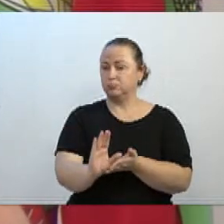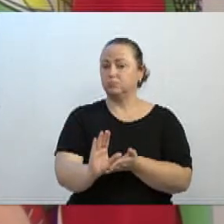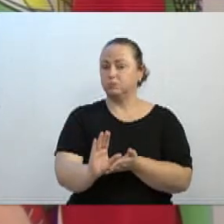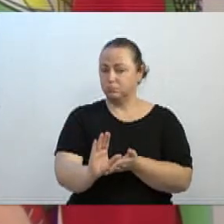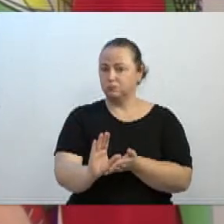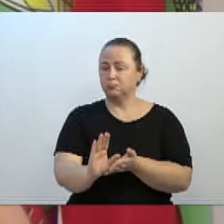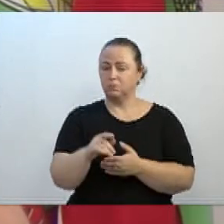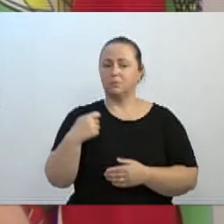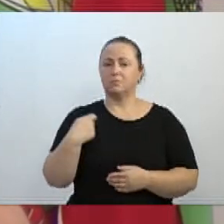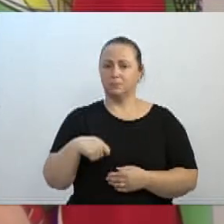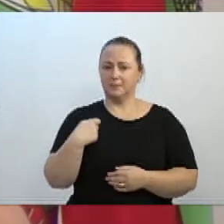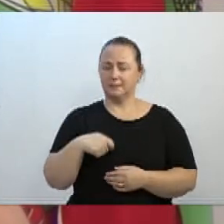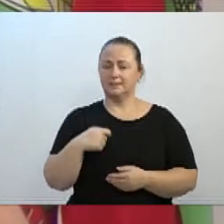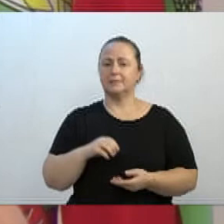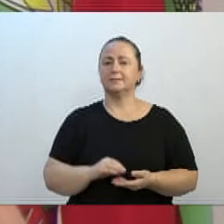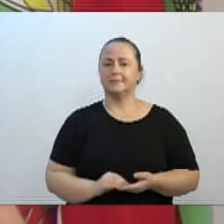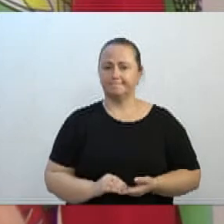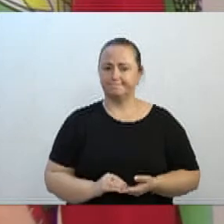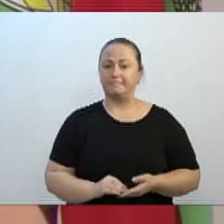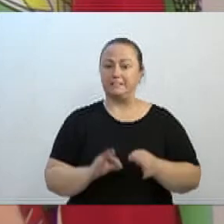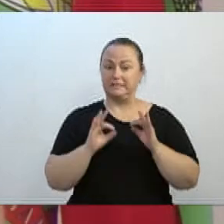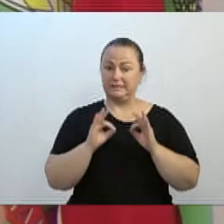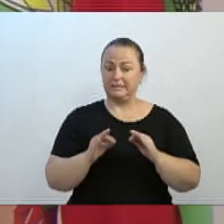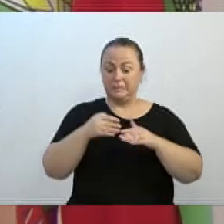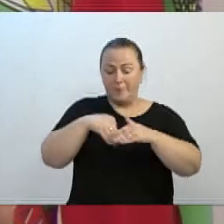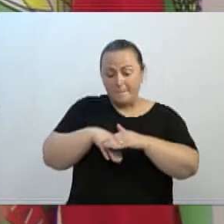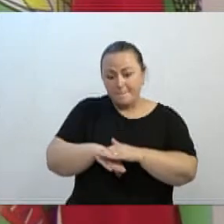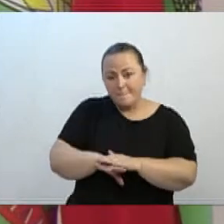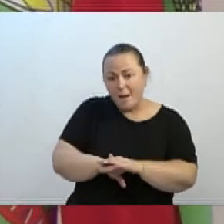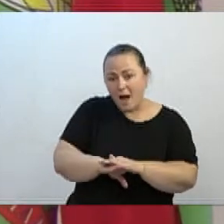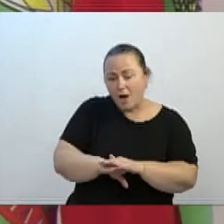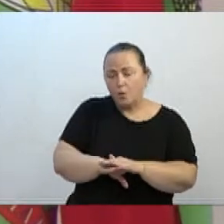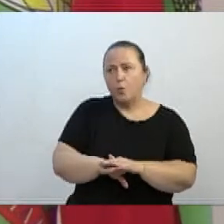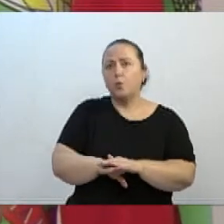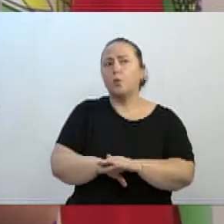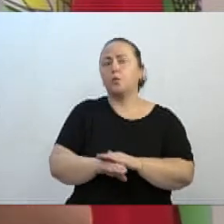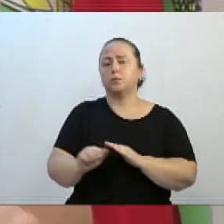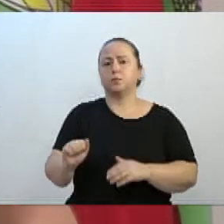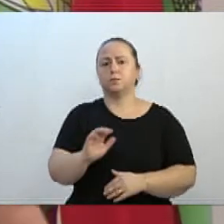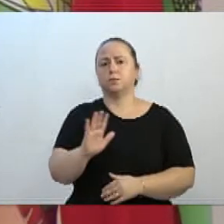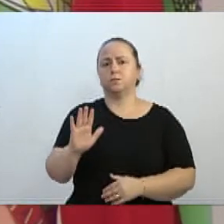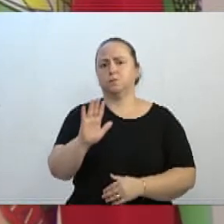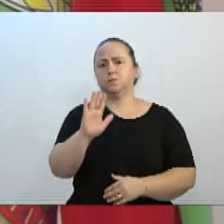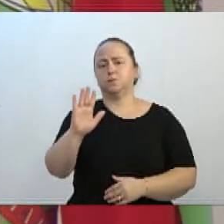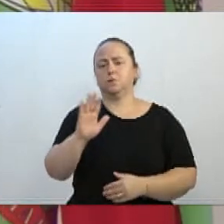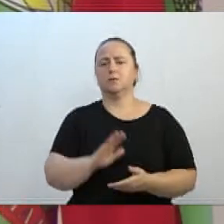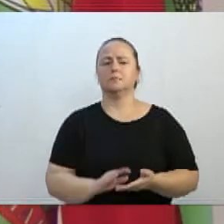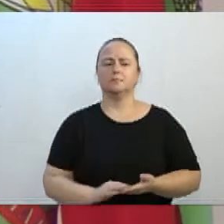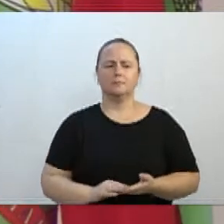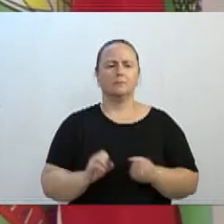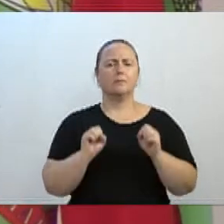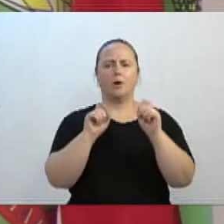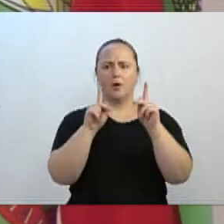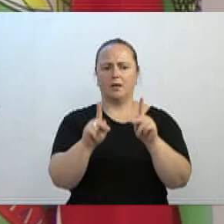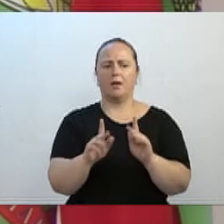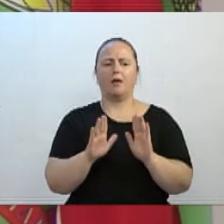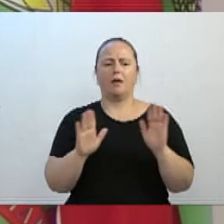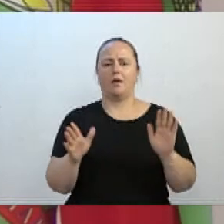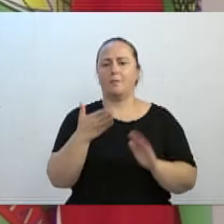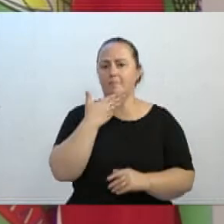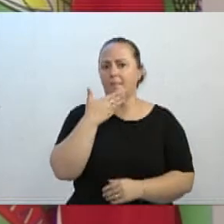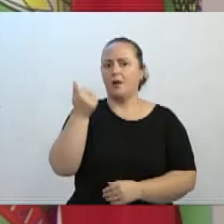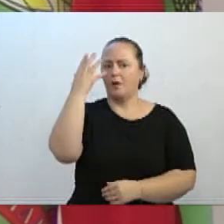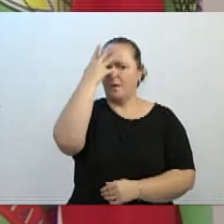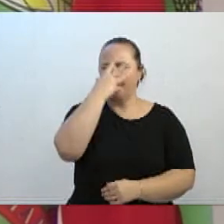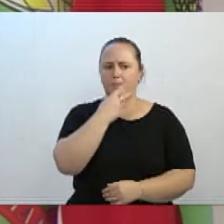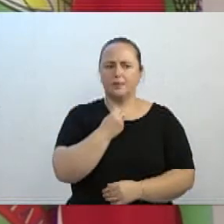Certamente, enterramento de fiação é algo que é praticamente unânime, a ideia de que fica melhor para a cidade, mas tem um valor bastante caro. Eu